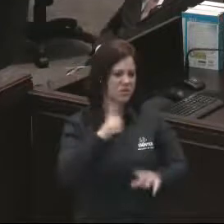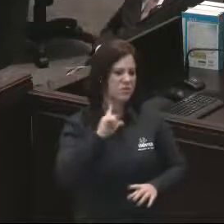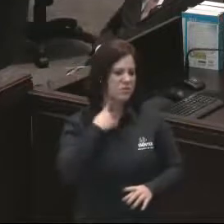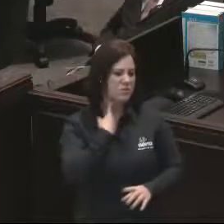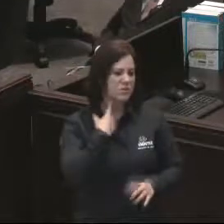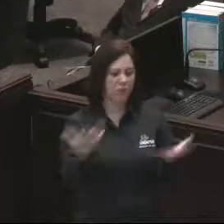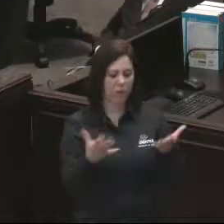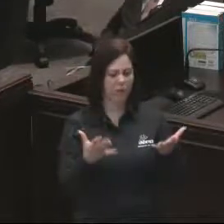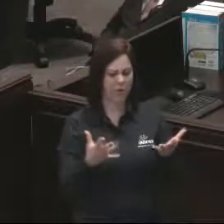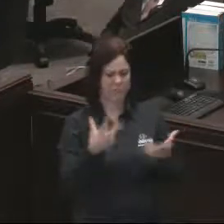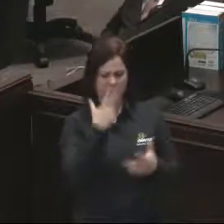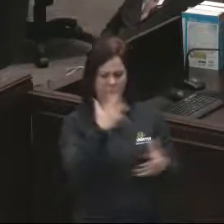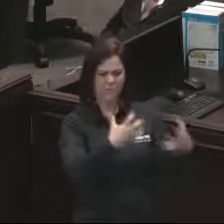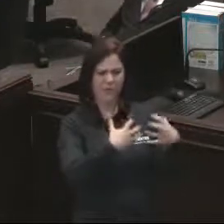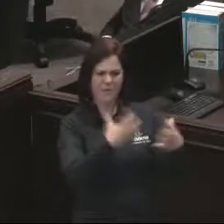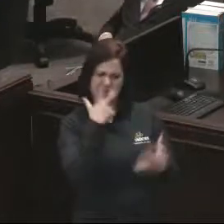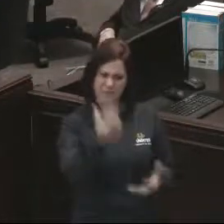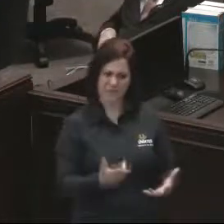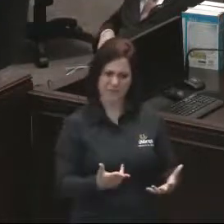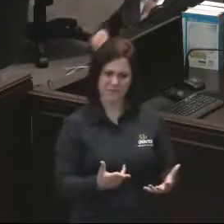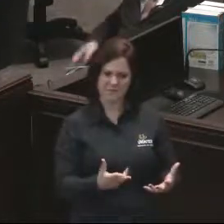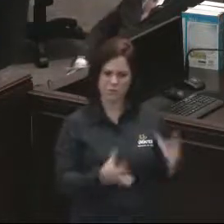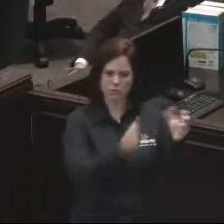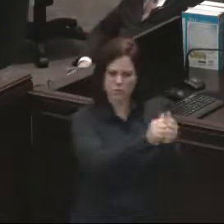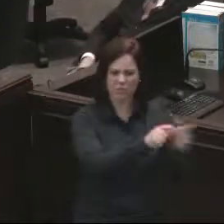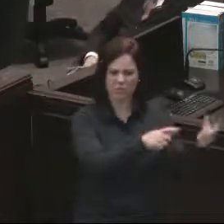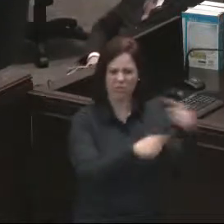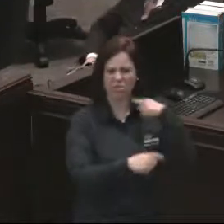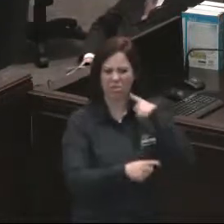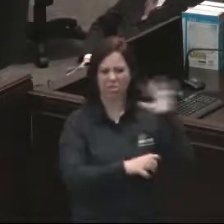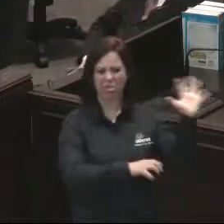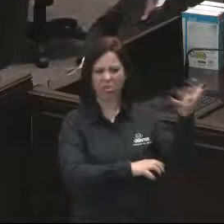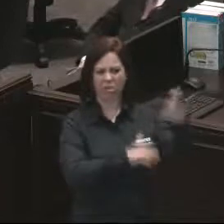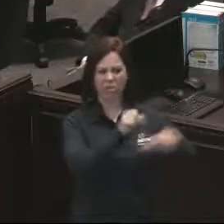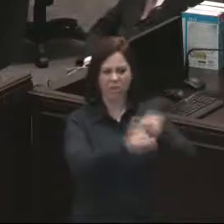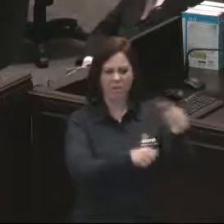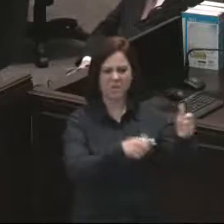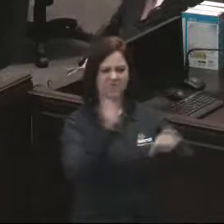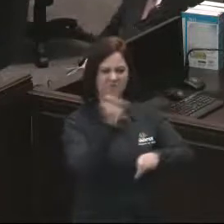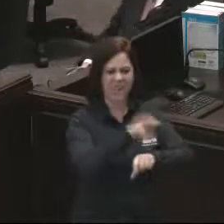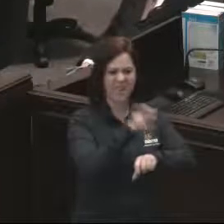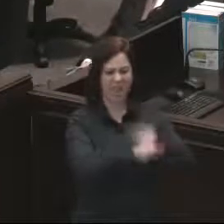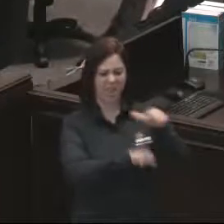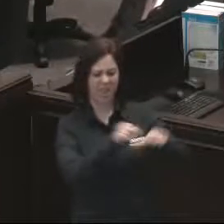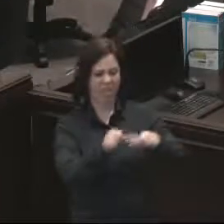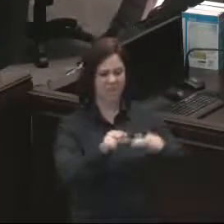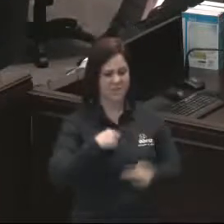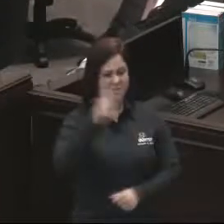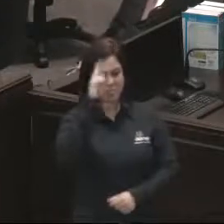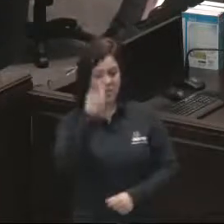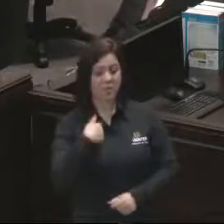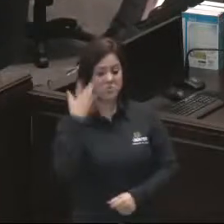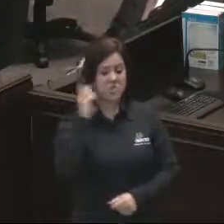está acontecendo agora. Ou seja, por quê? Será que não está atrelado justamente isso? Tanta disfunção, vamos assim dizer, pessoas não sabendo mais